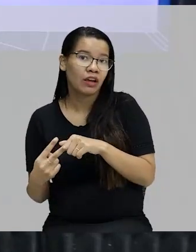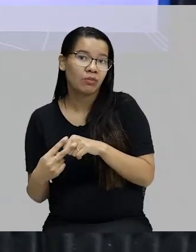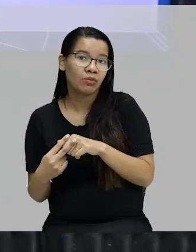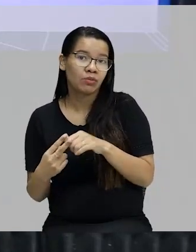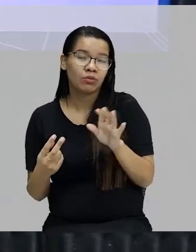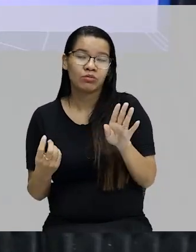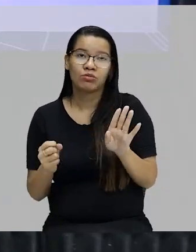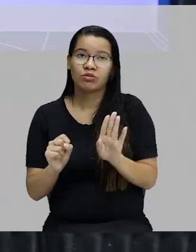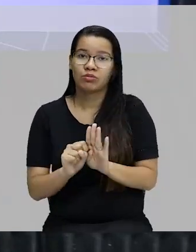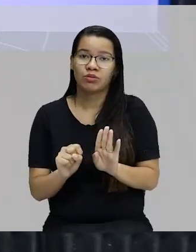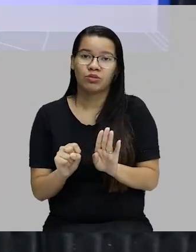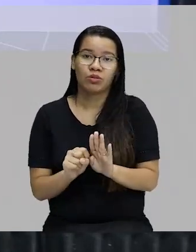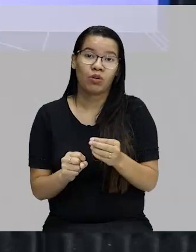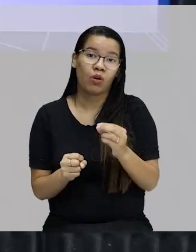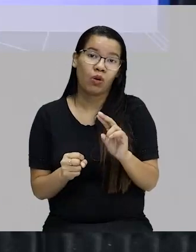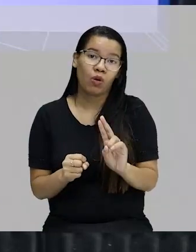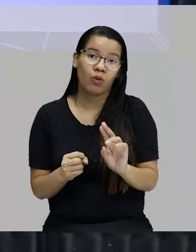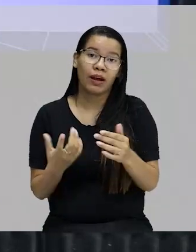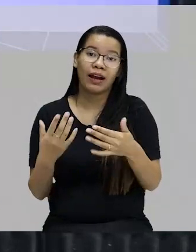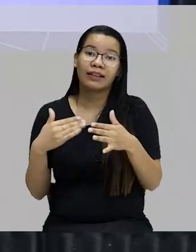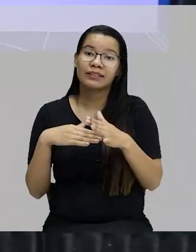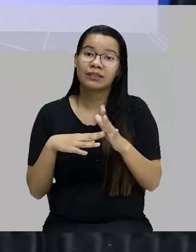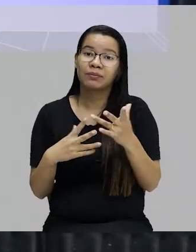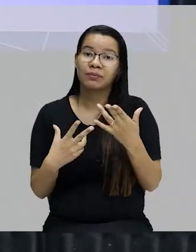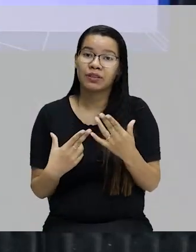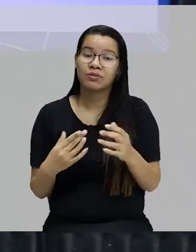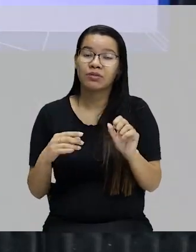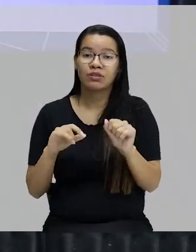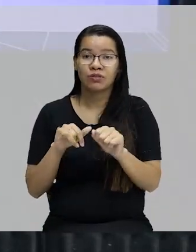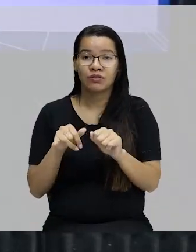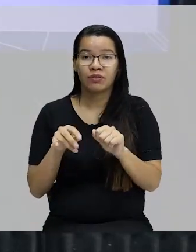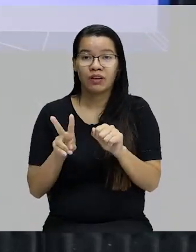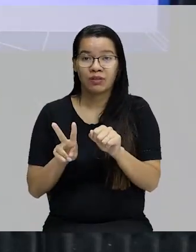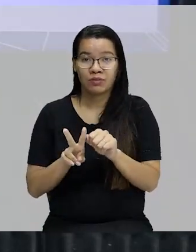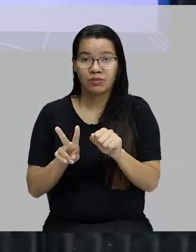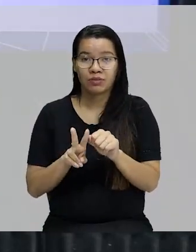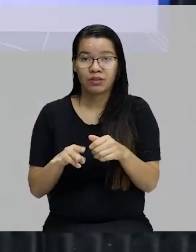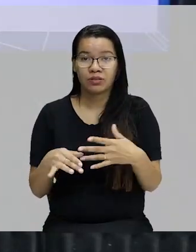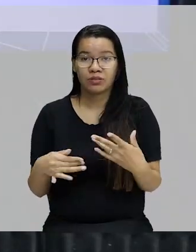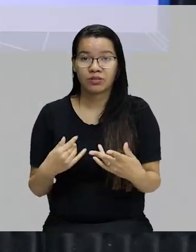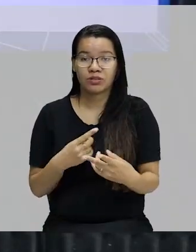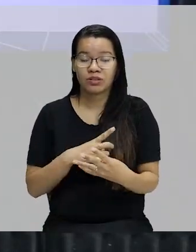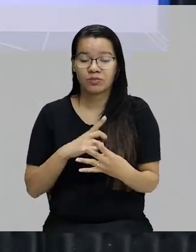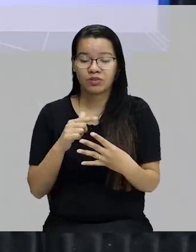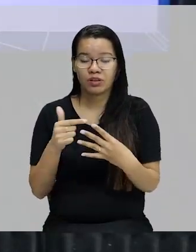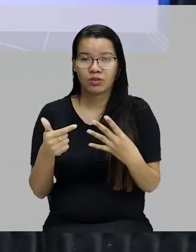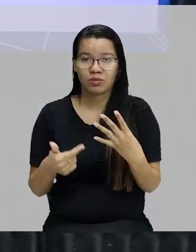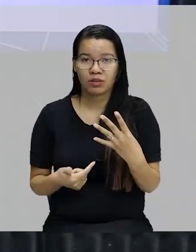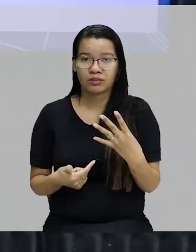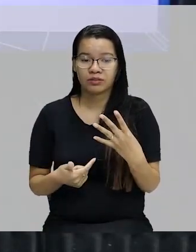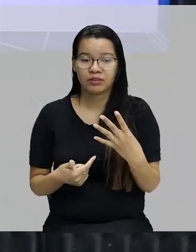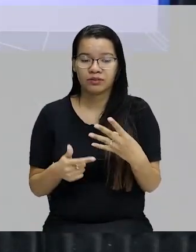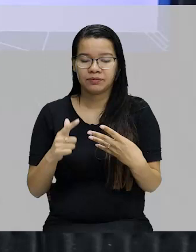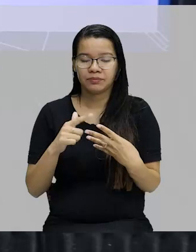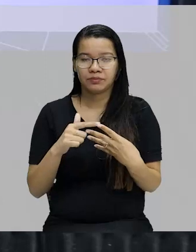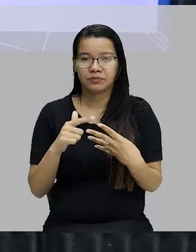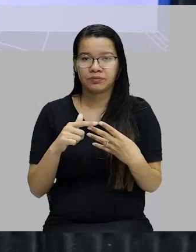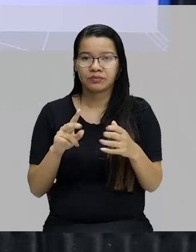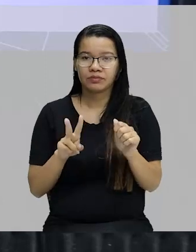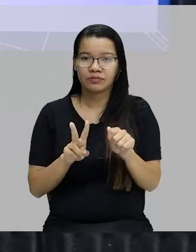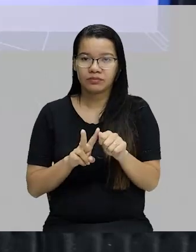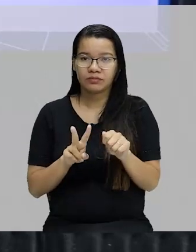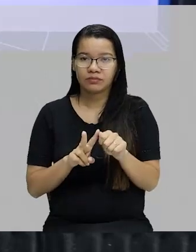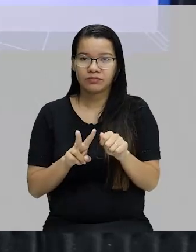pode virar um adjetivo ou advérbio. Então, nós temos as 4 classes gramaticais que são advérbios, que é o que nós vamos falar